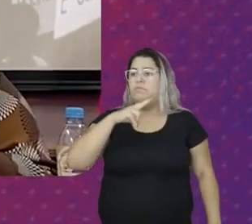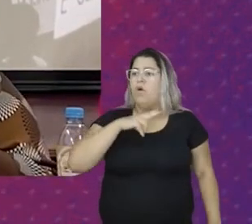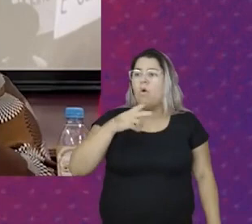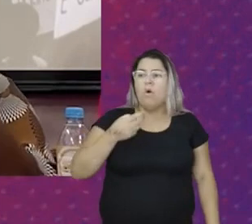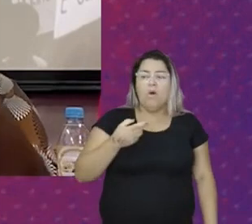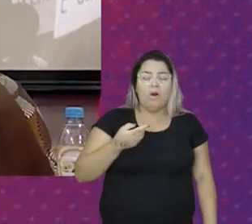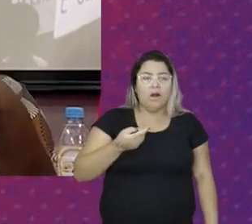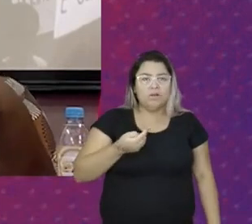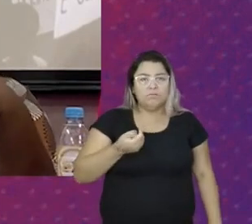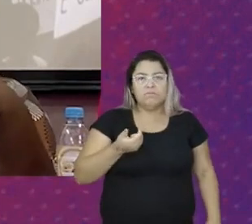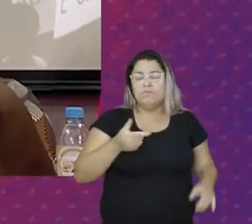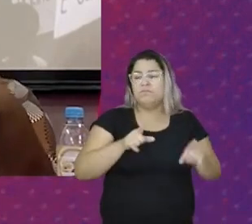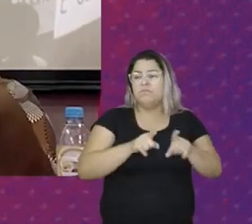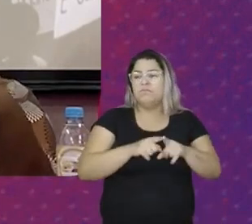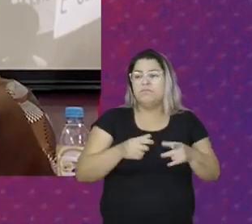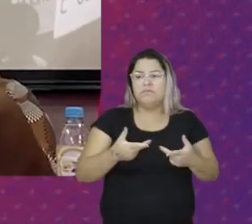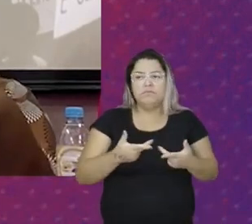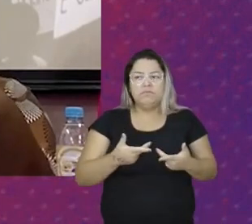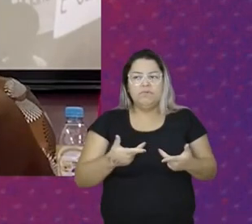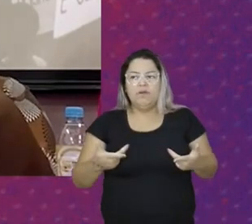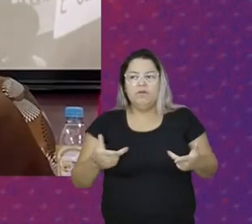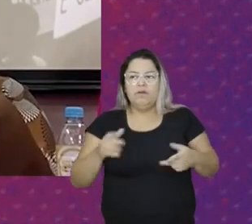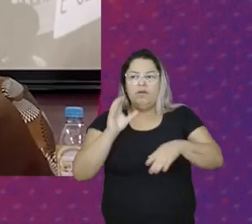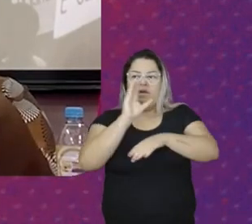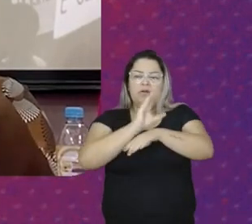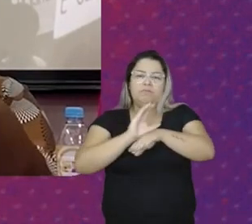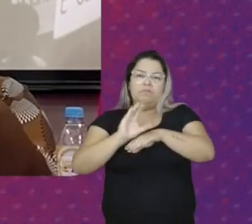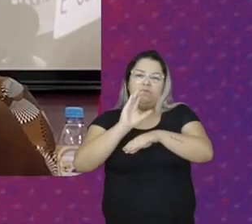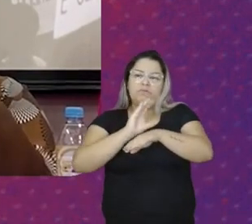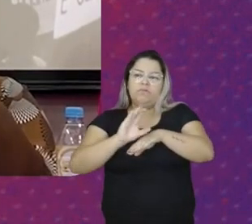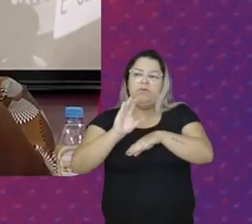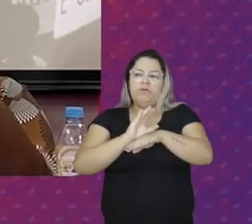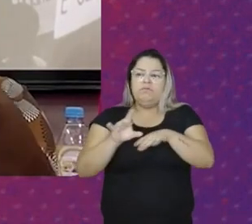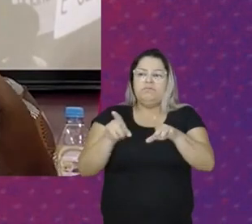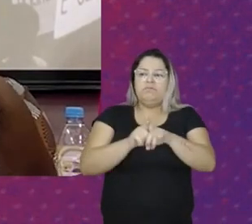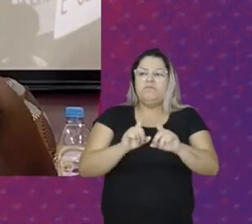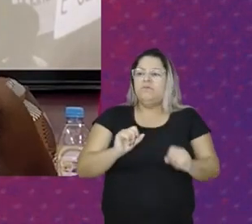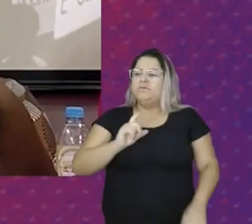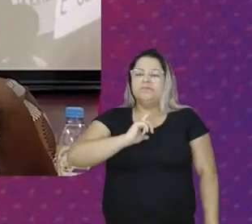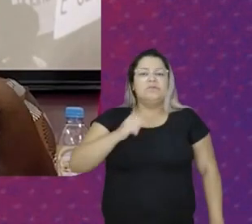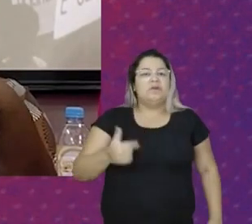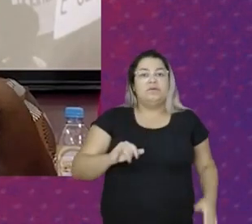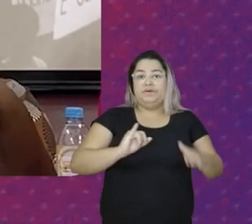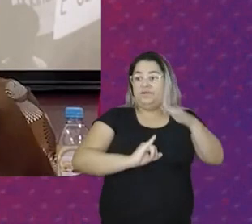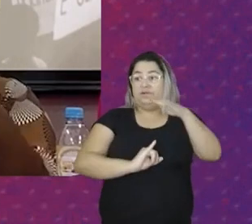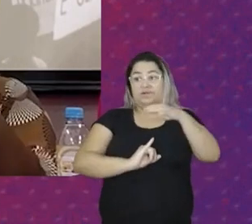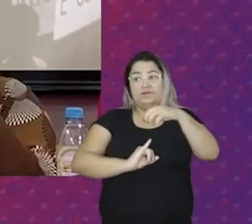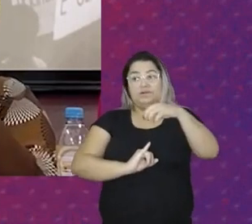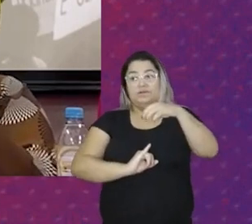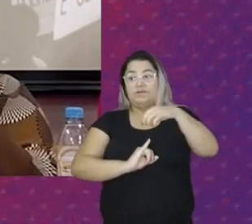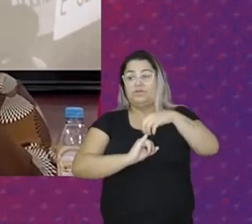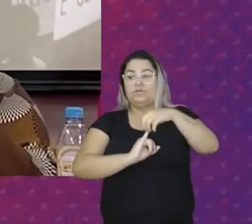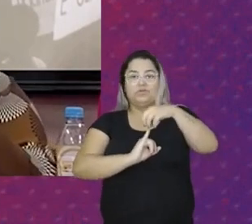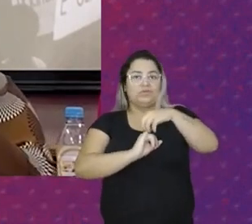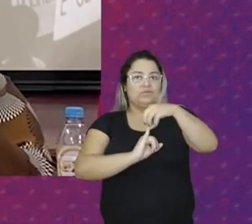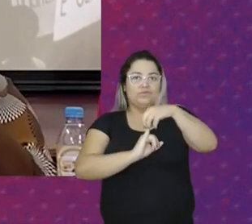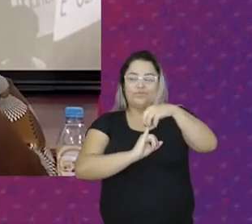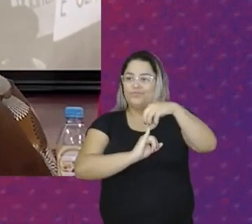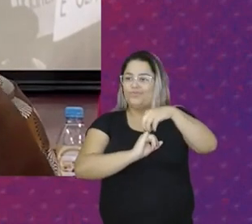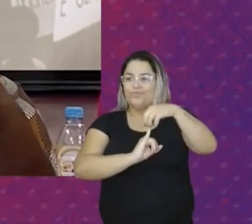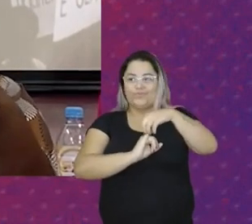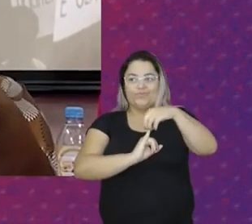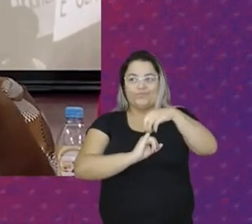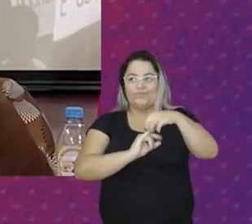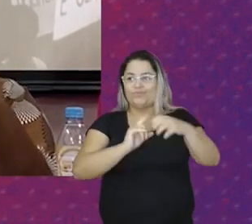pouquíssimos cursos e pouquíssimas vagas. E veja, em Divinópolis não tinha um Instituto Federal. Aqui não tinha um